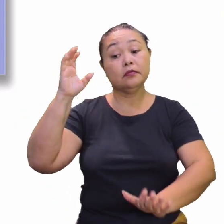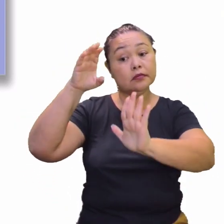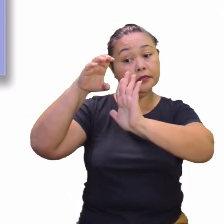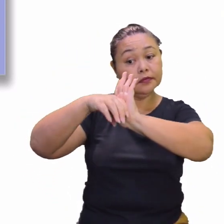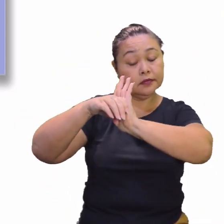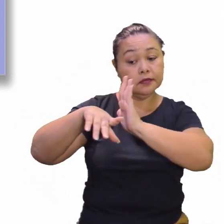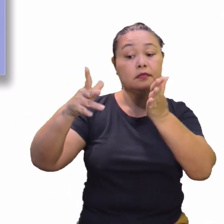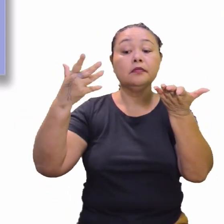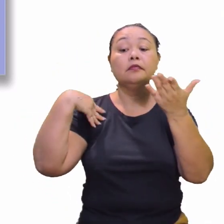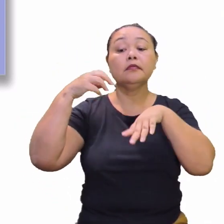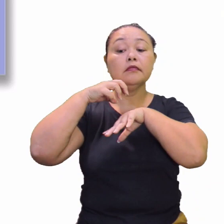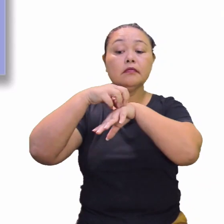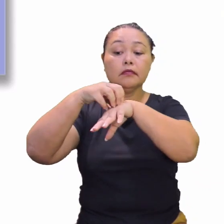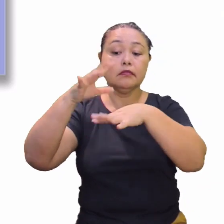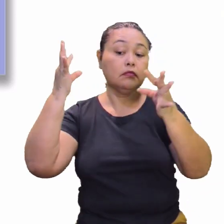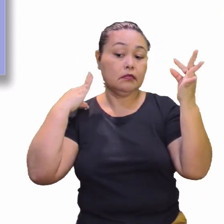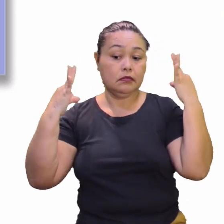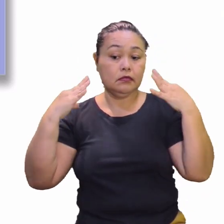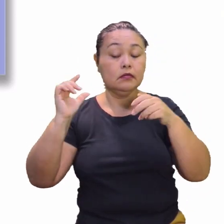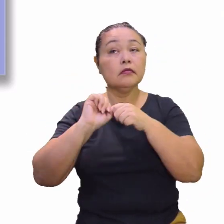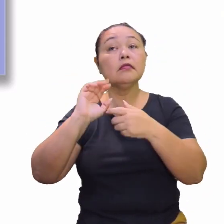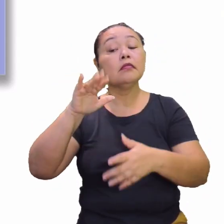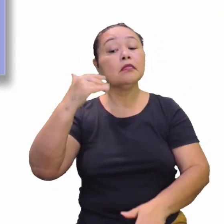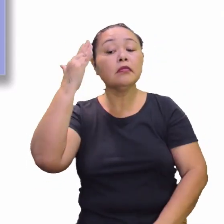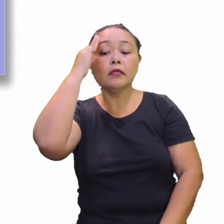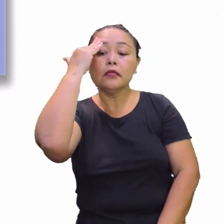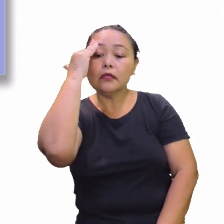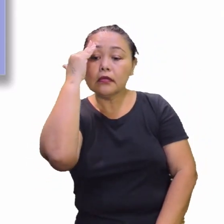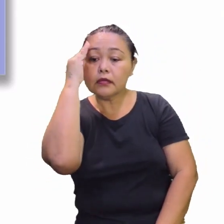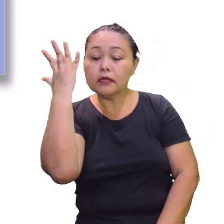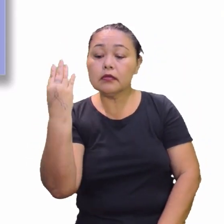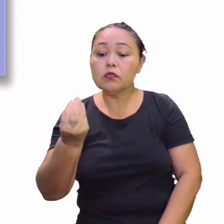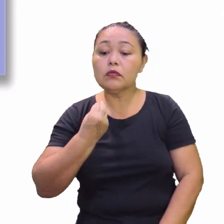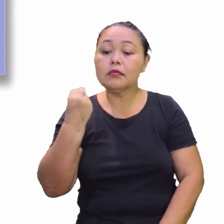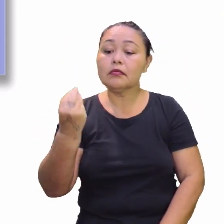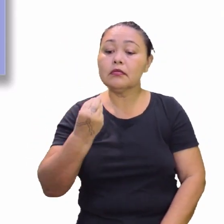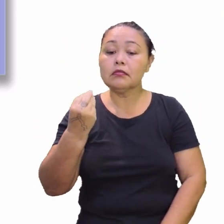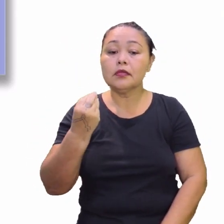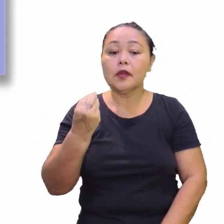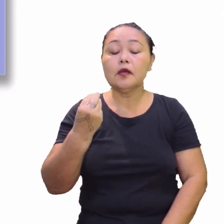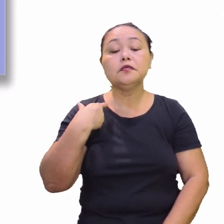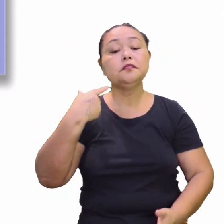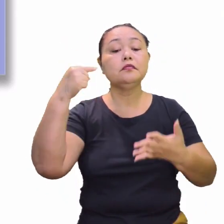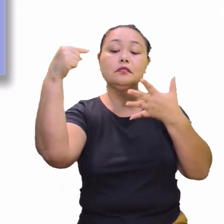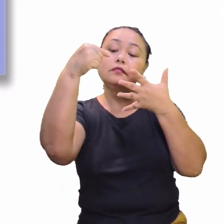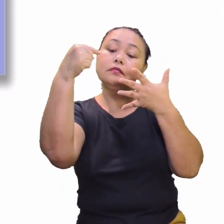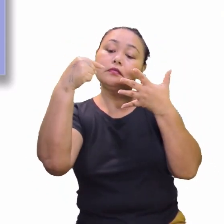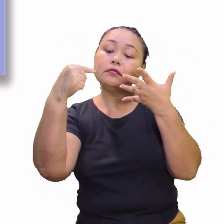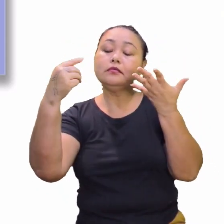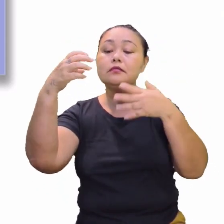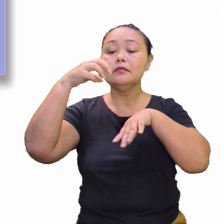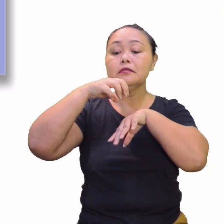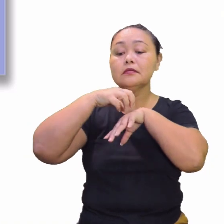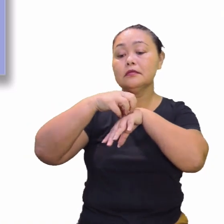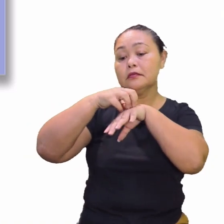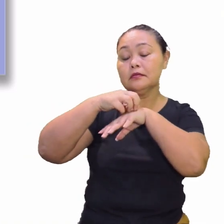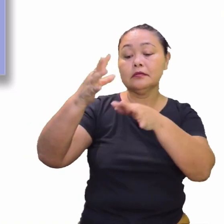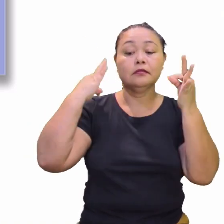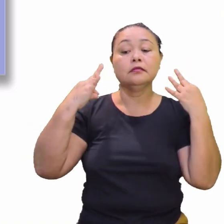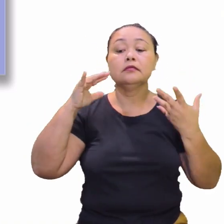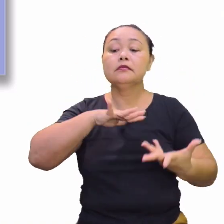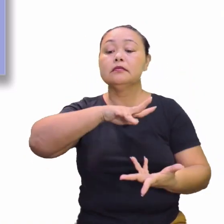definição de turismo. Vamos entender aí também quais são os tipos de turismo que temos a